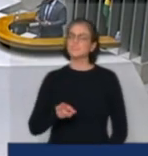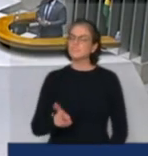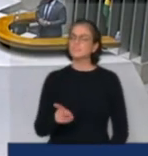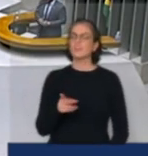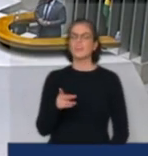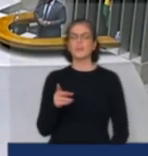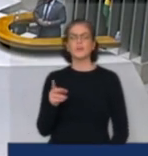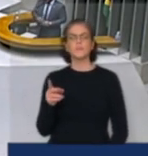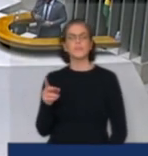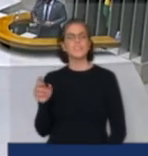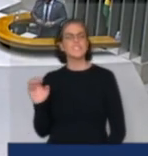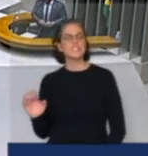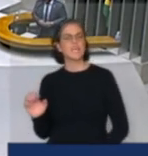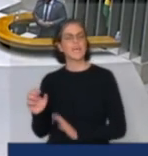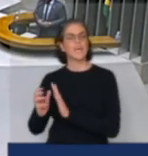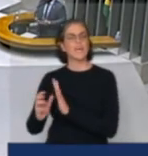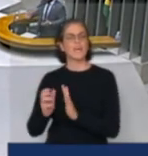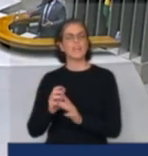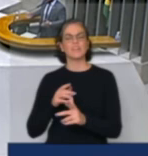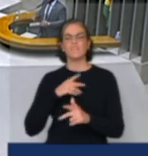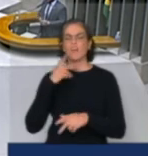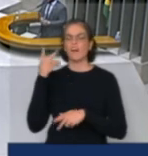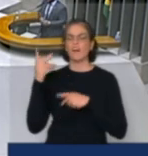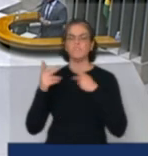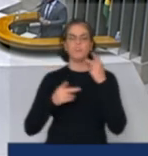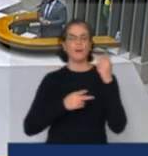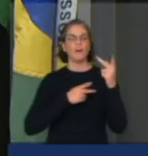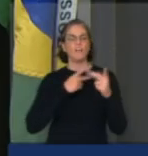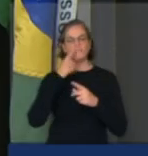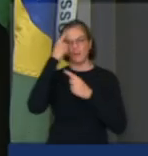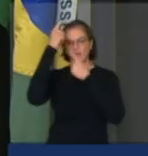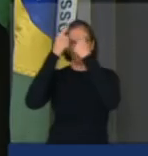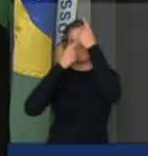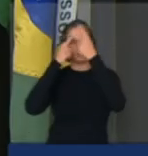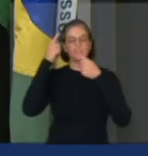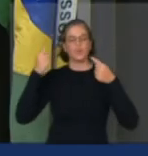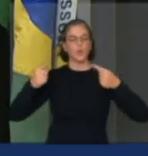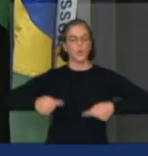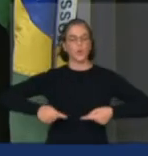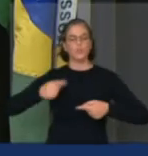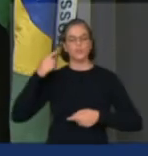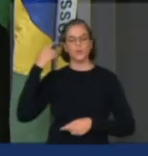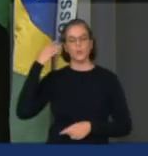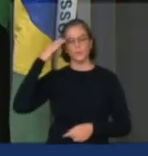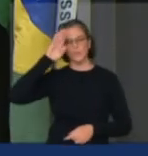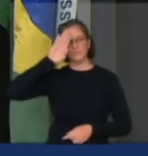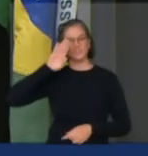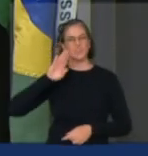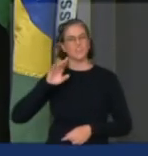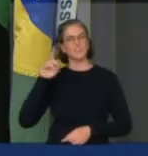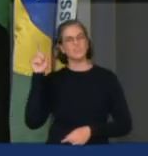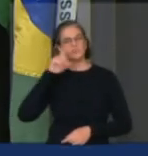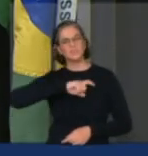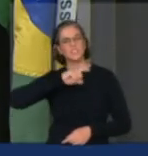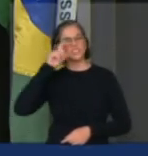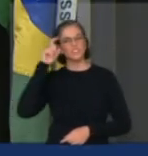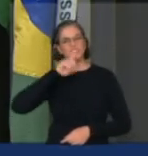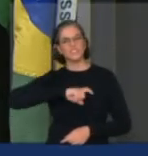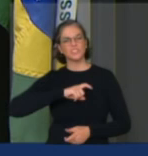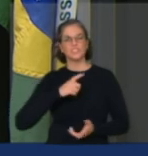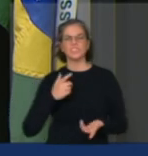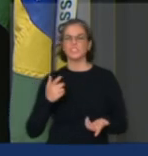narrativas repetidamente, dia após dia, contra o presidente. Mentiras, comentando